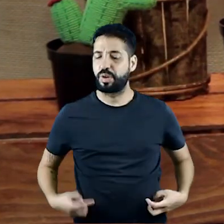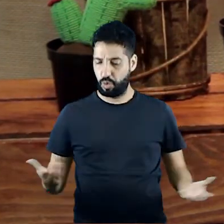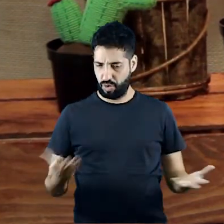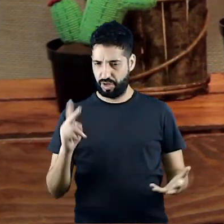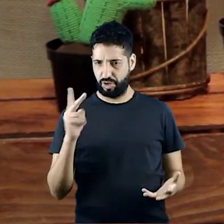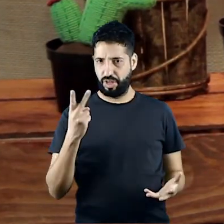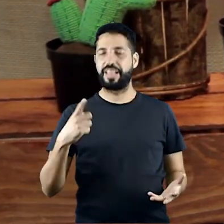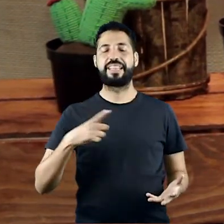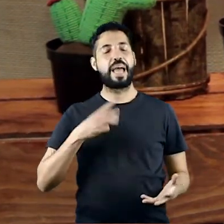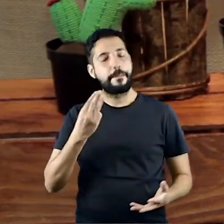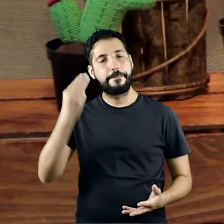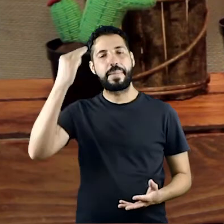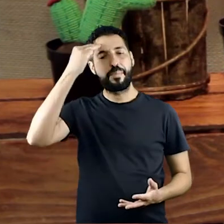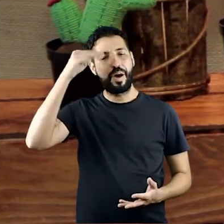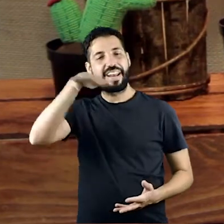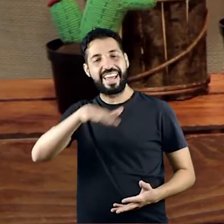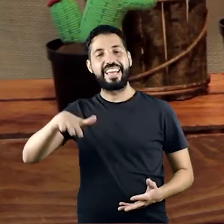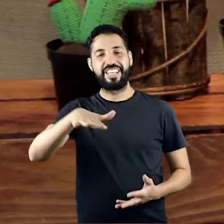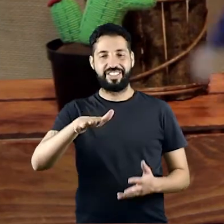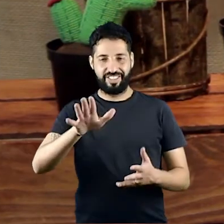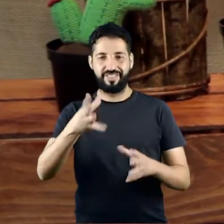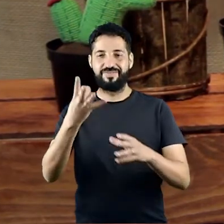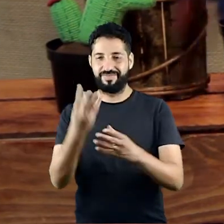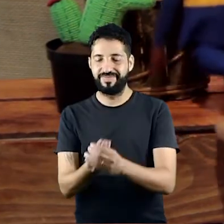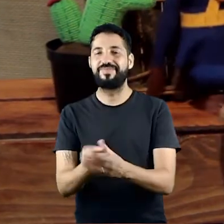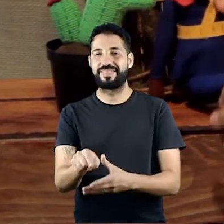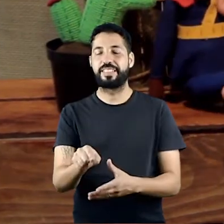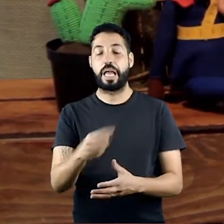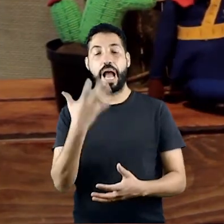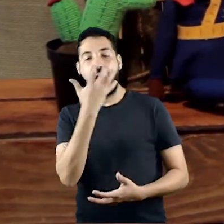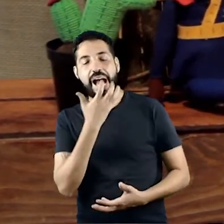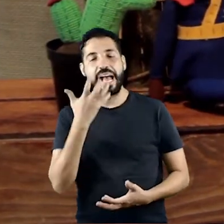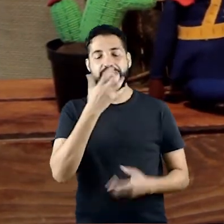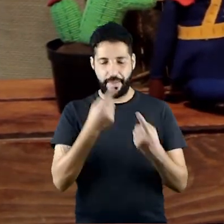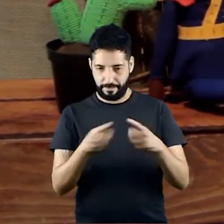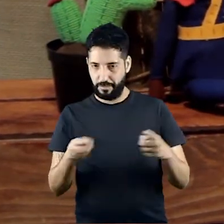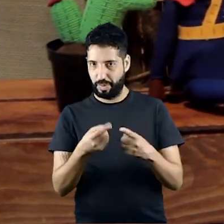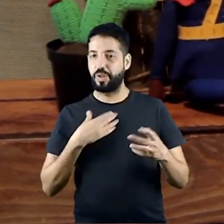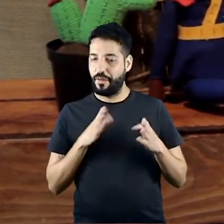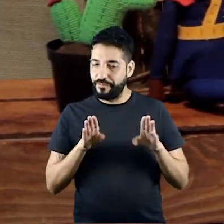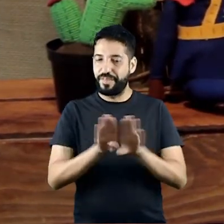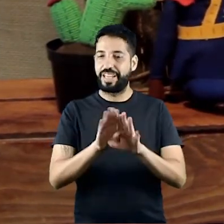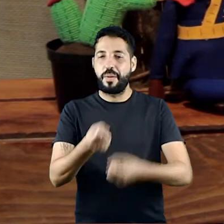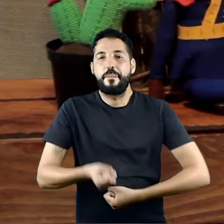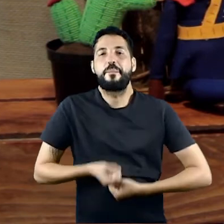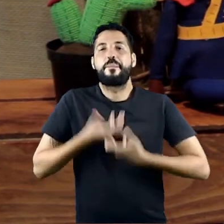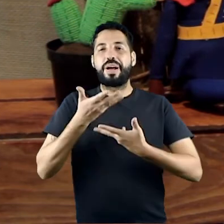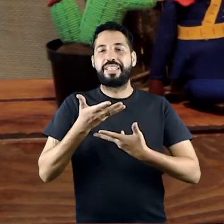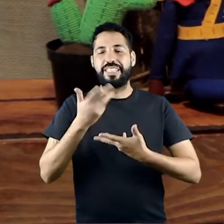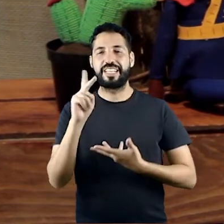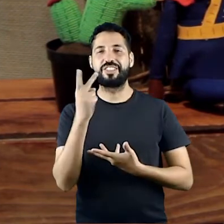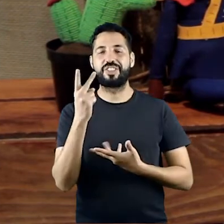faz parte da história e hoje vive na memória de quem é da região e é cantando uma canção que eu encerro a